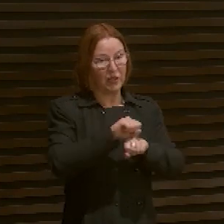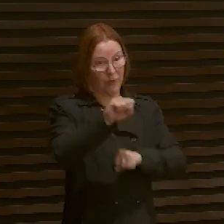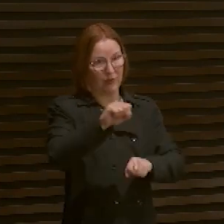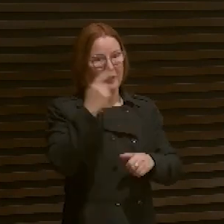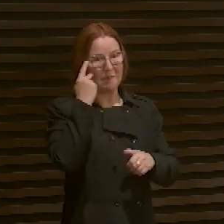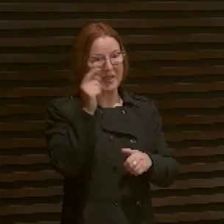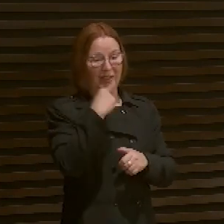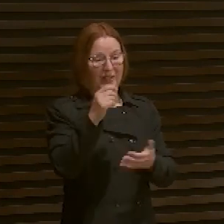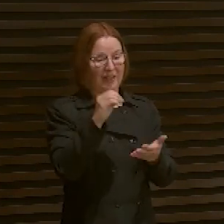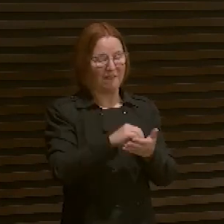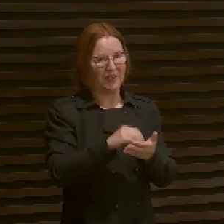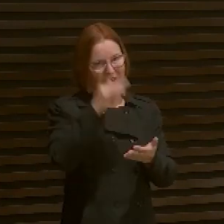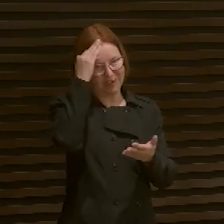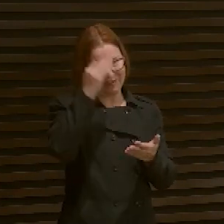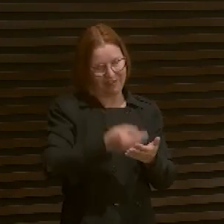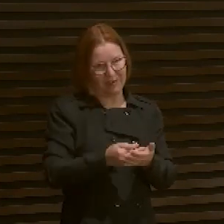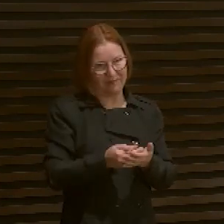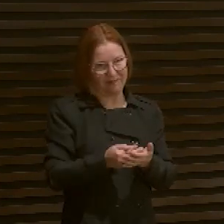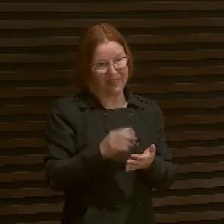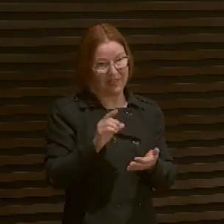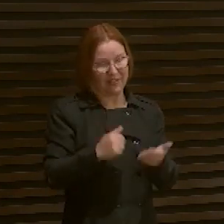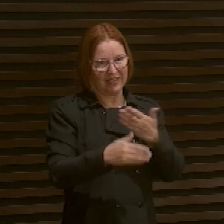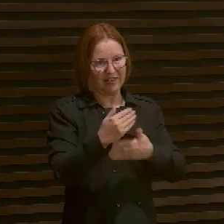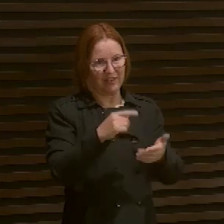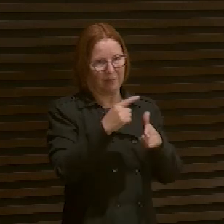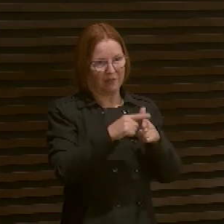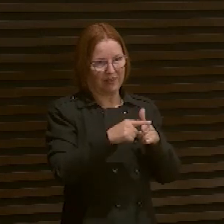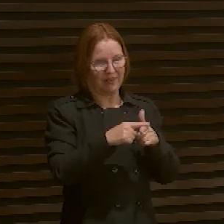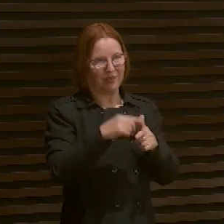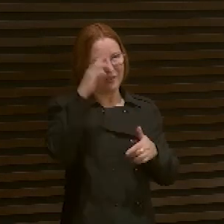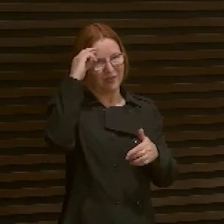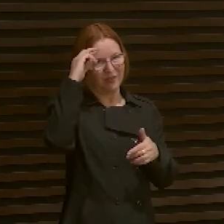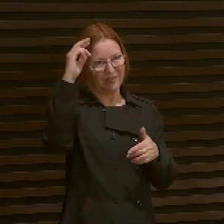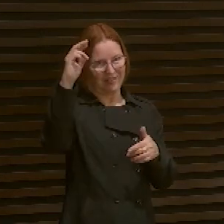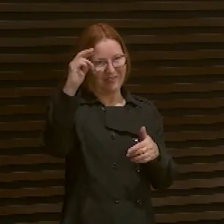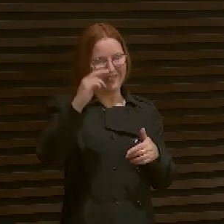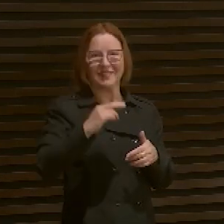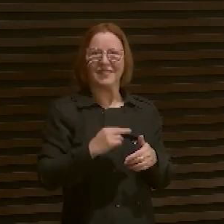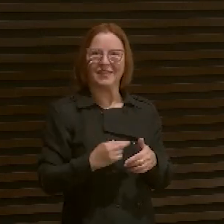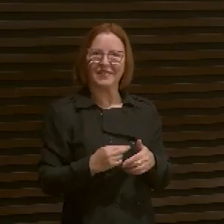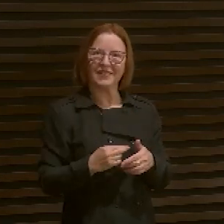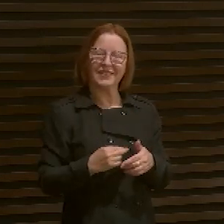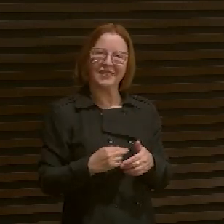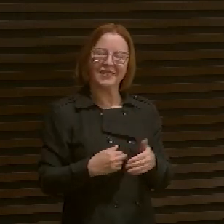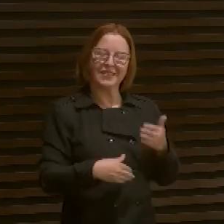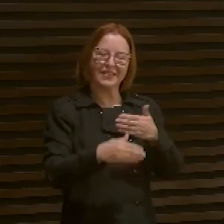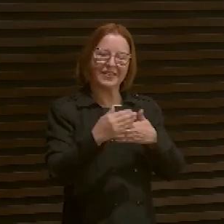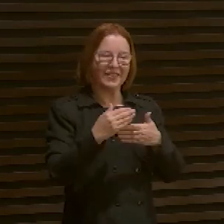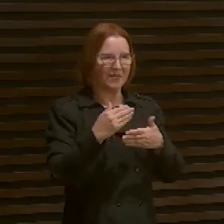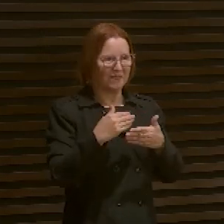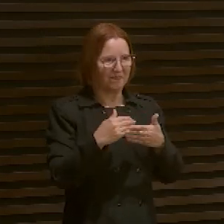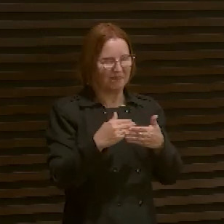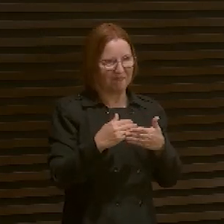só por meio das provações que o Senhor desenvolve a fé em nós. E eu quero fechar, só lendo com